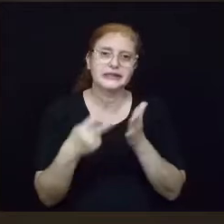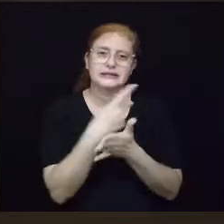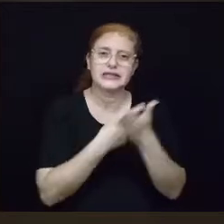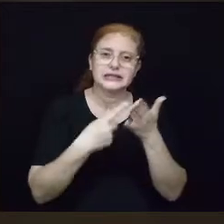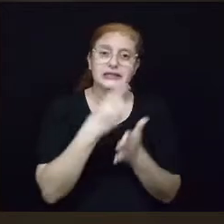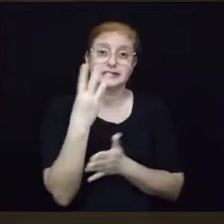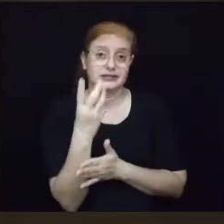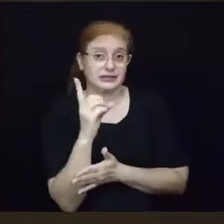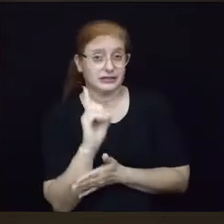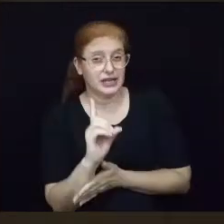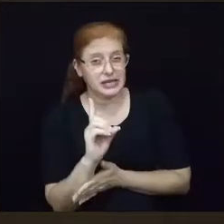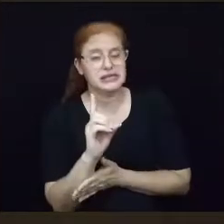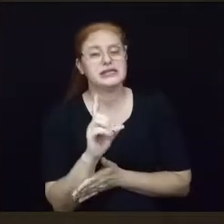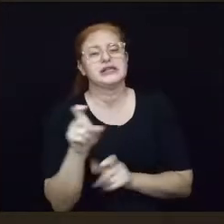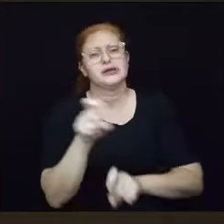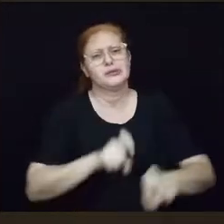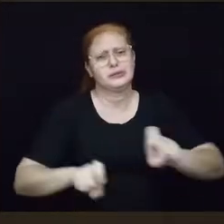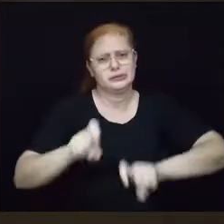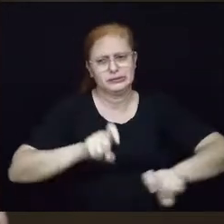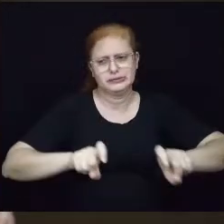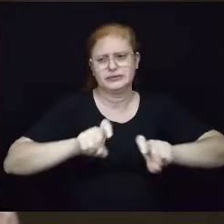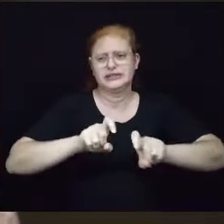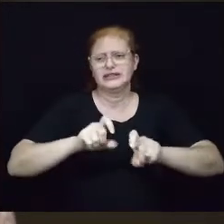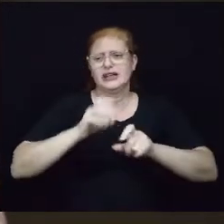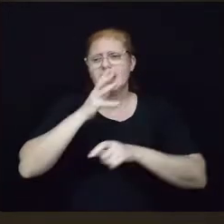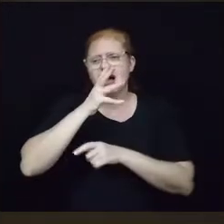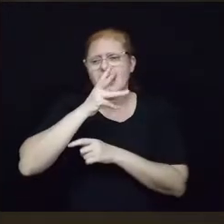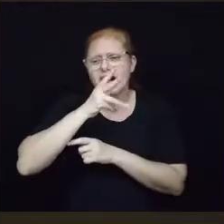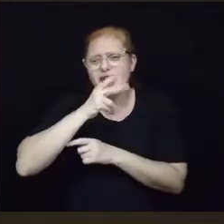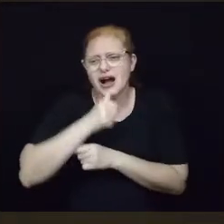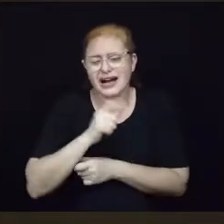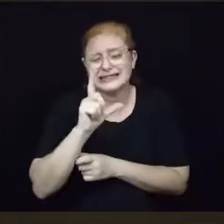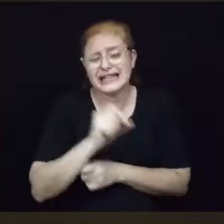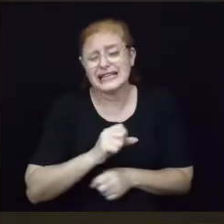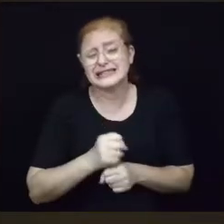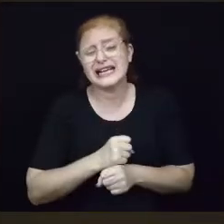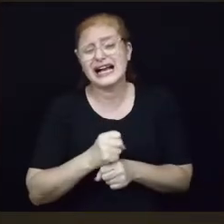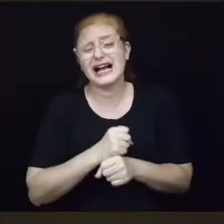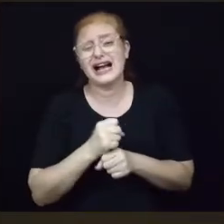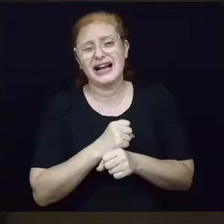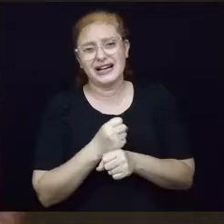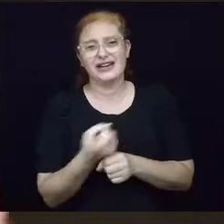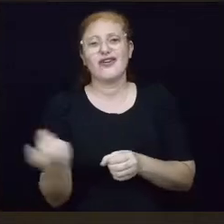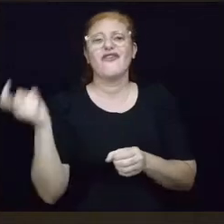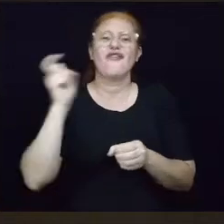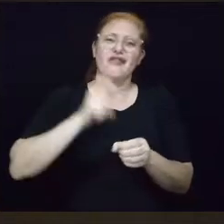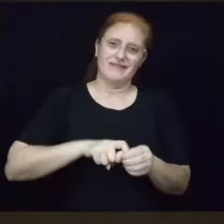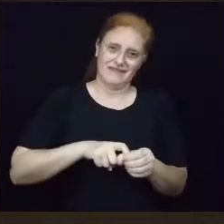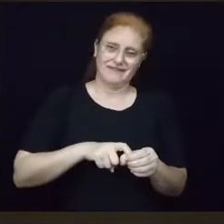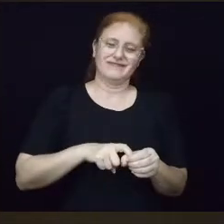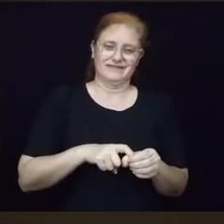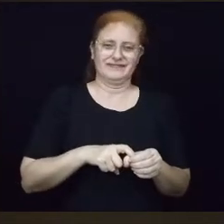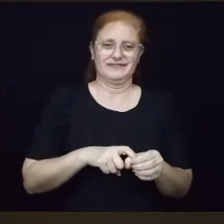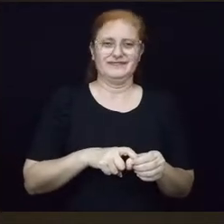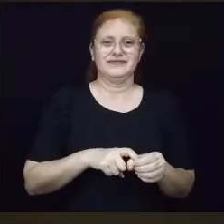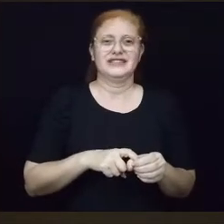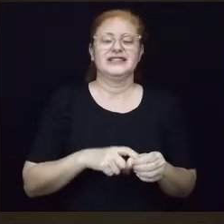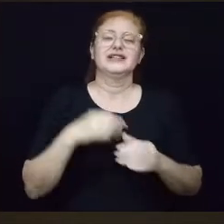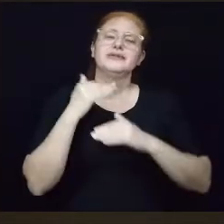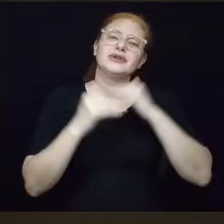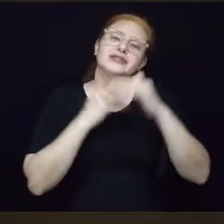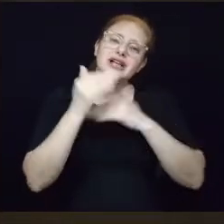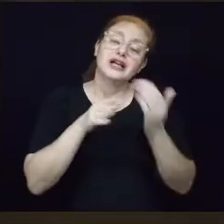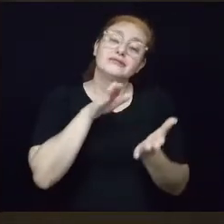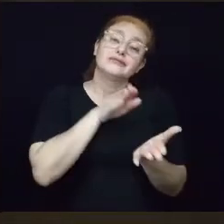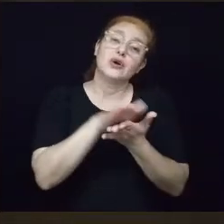desenhos 3D, algo parecido, e tu demoraste 10 anos para reencontrar um